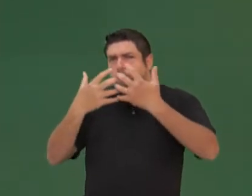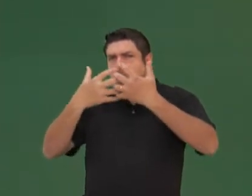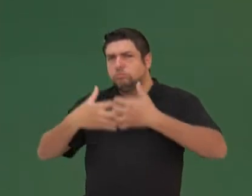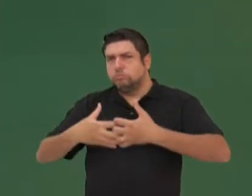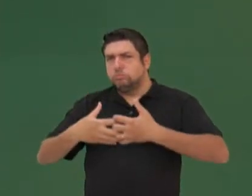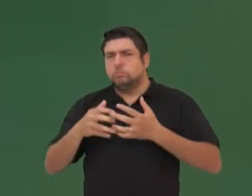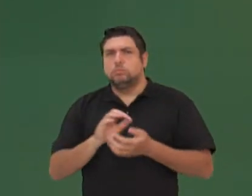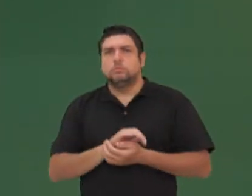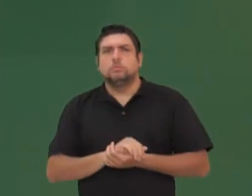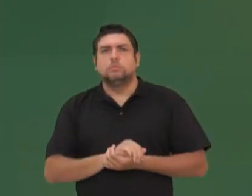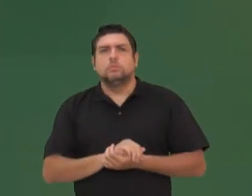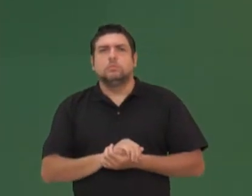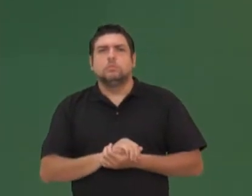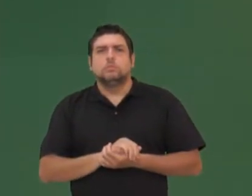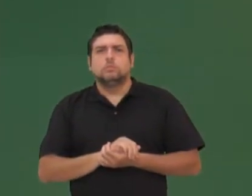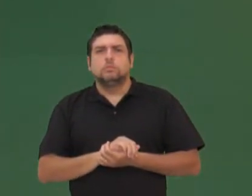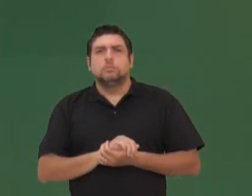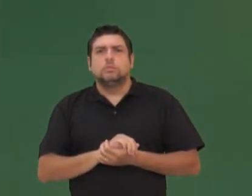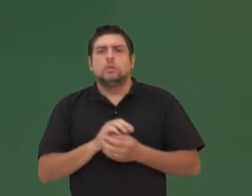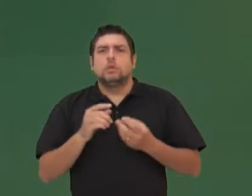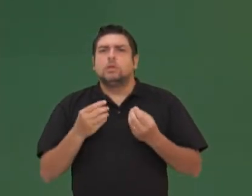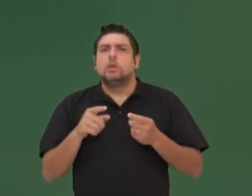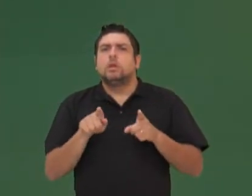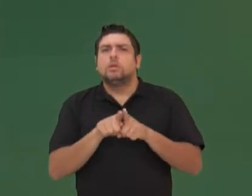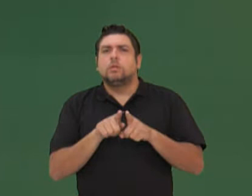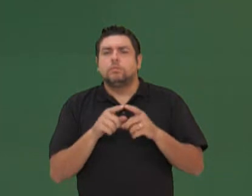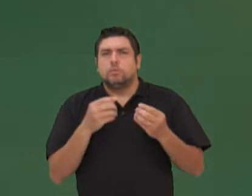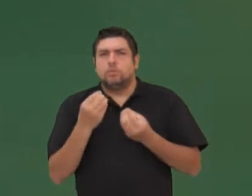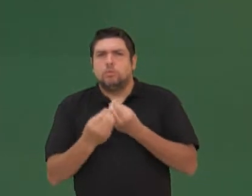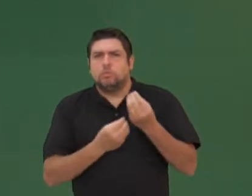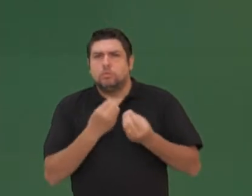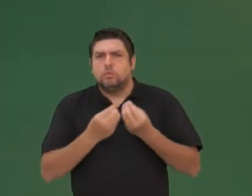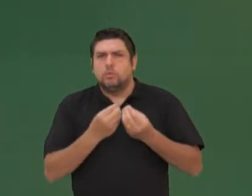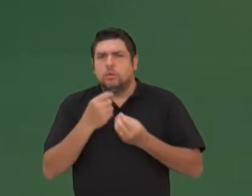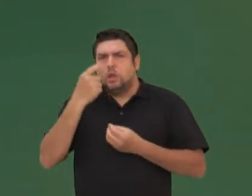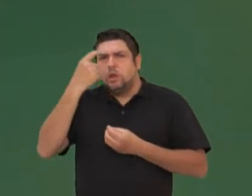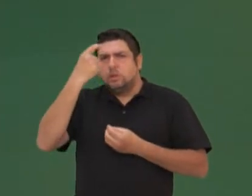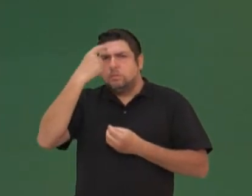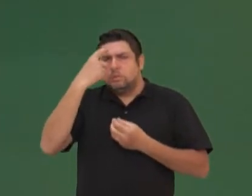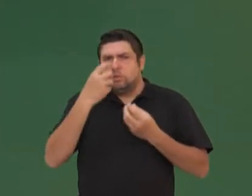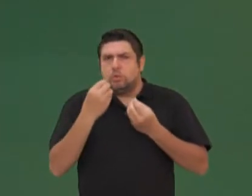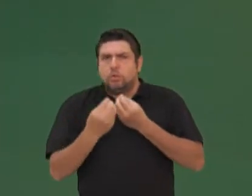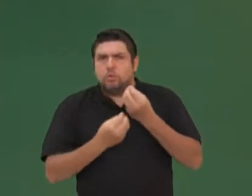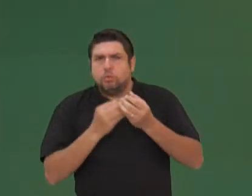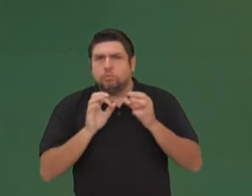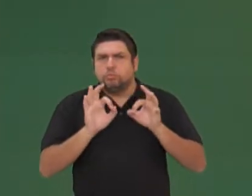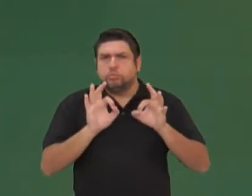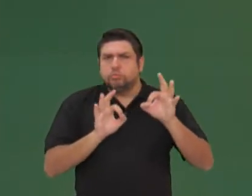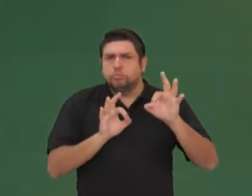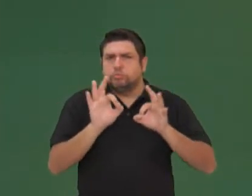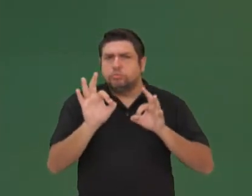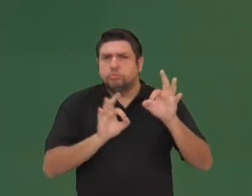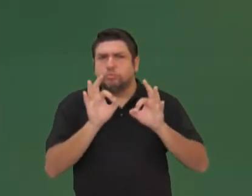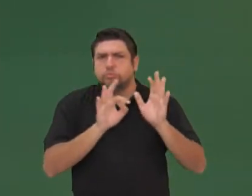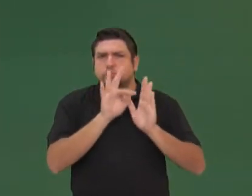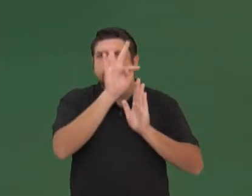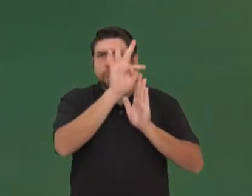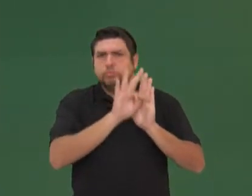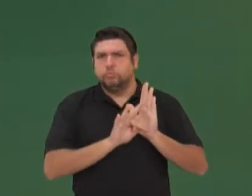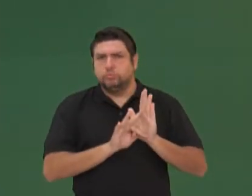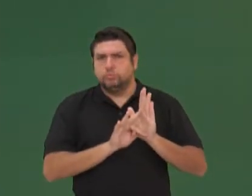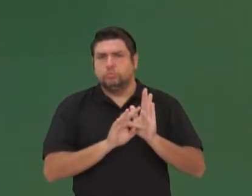professor trouxe aqui novamente algumas manchetes. A ideia é pensar um pouquinho sobre a organização enquanto texto, gênero